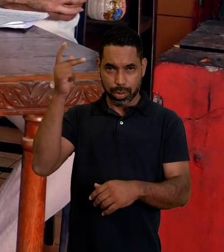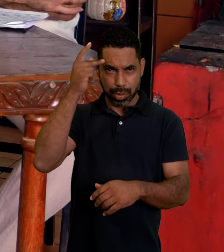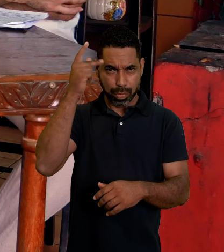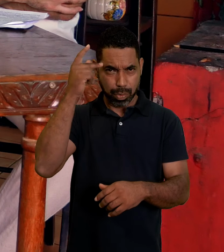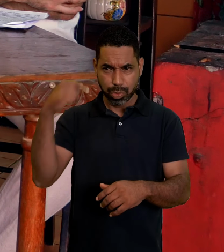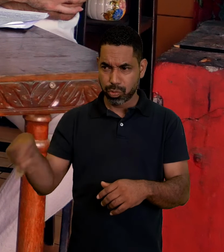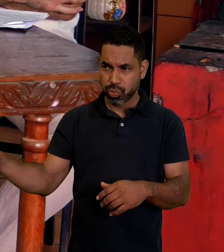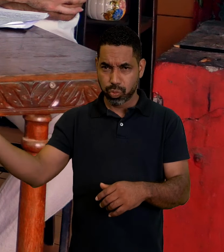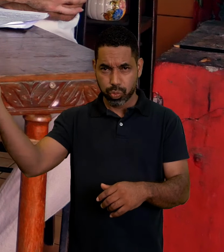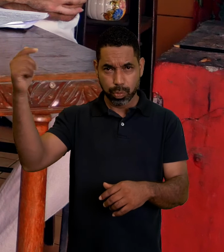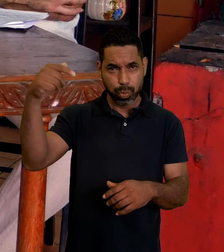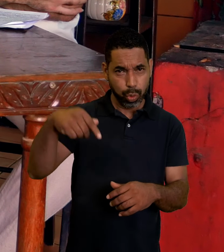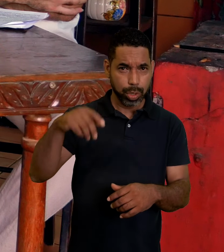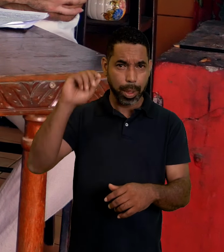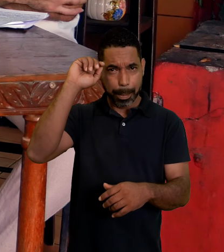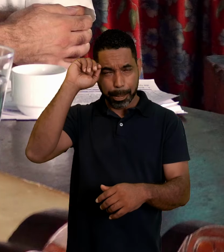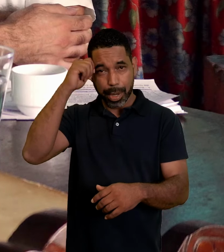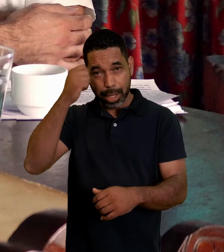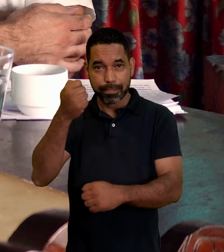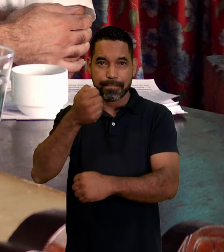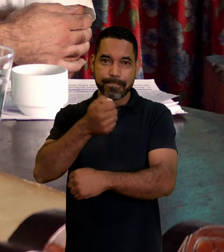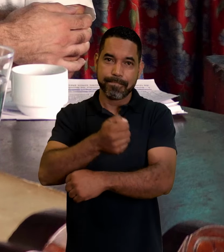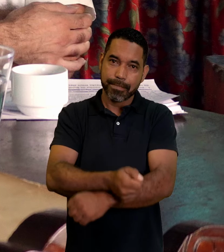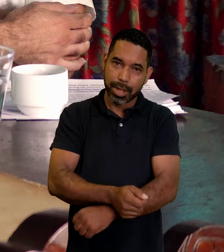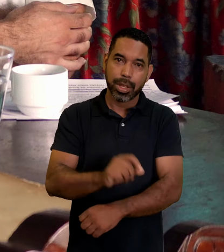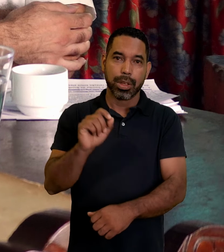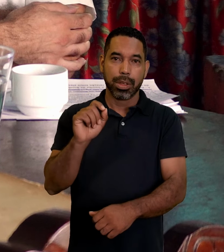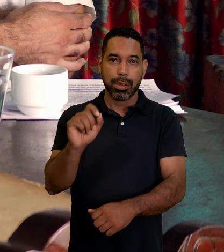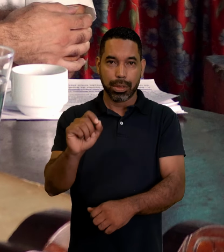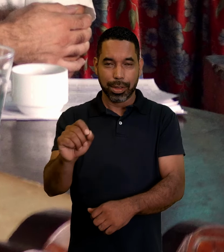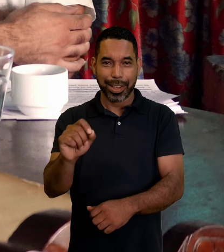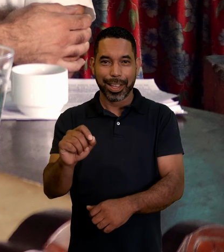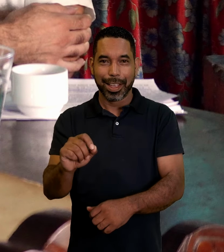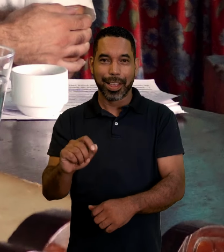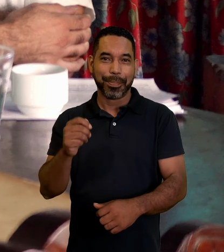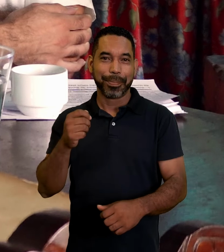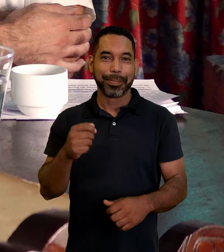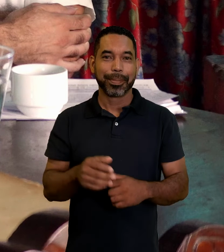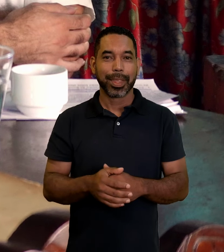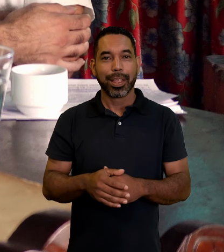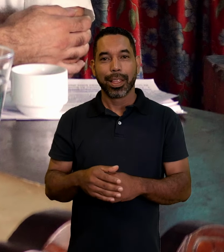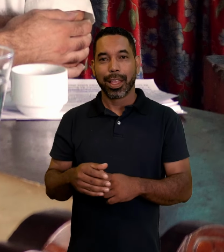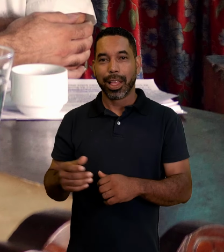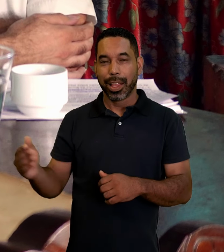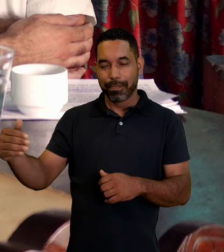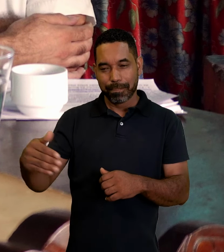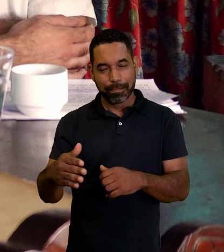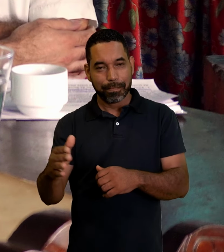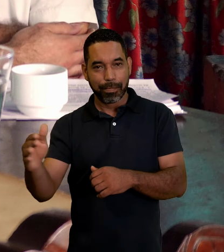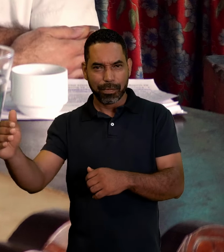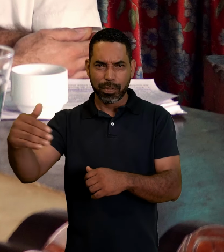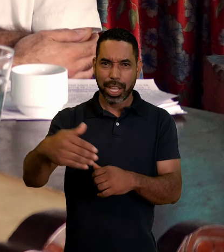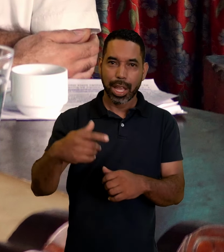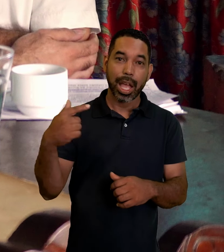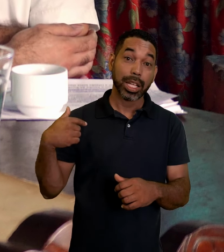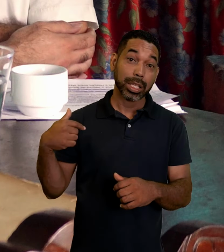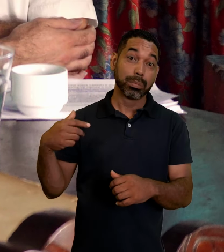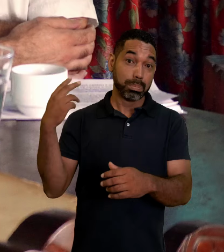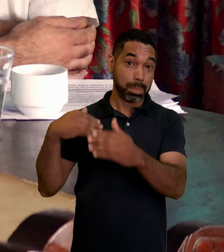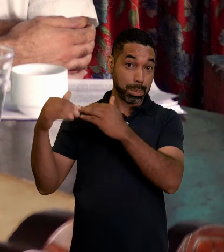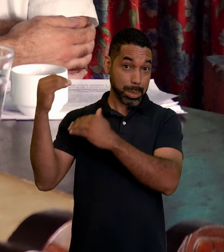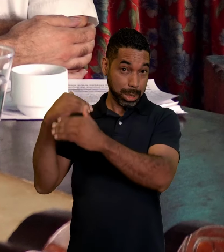estava recebendo a torta e a direita. Então, os escravizados fazem o caminho que o café fez, né? Chegando pelo Vale do Paraíba e migrando pelo interior.